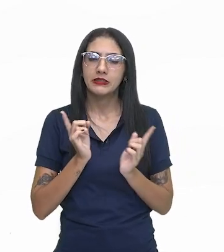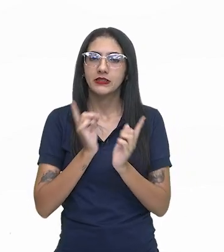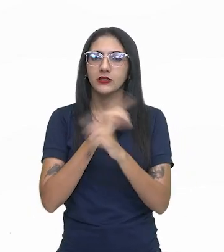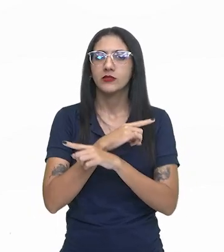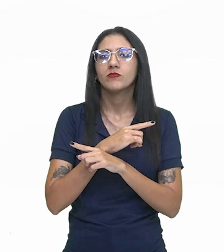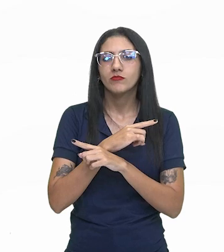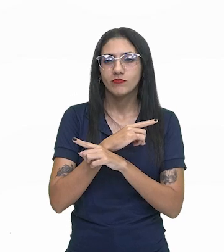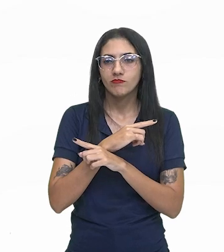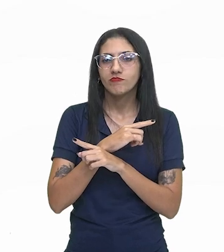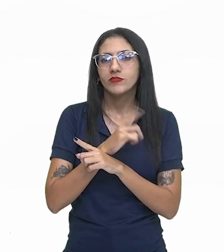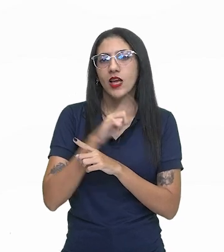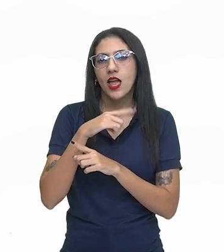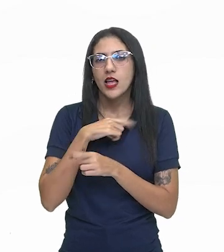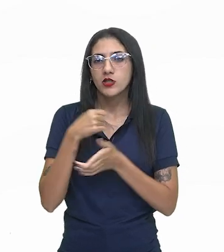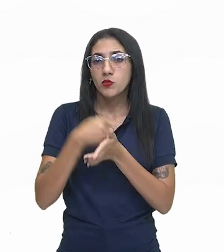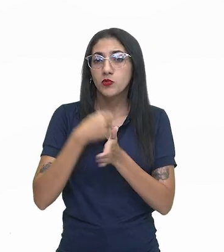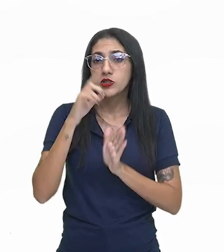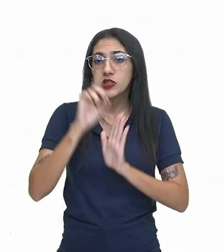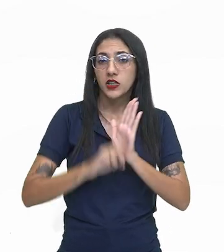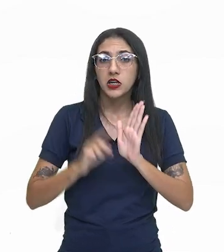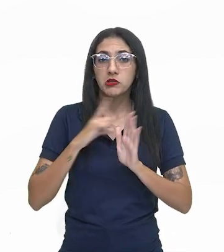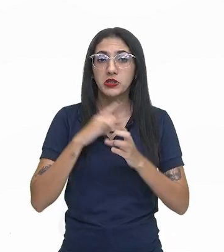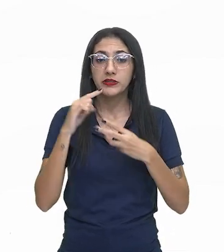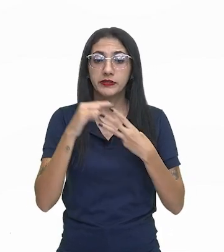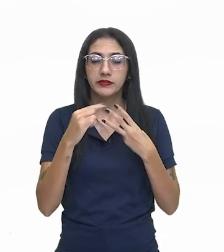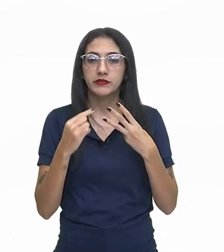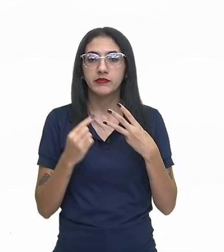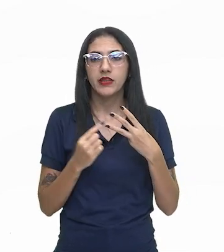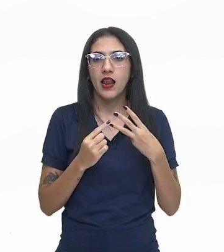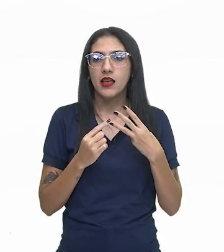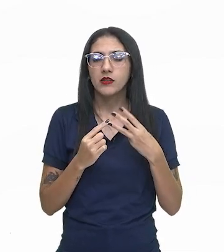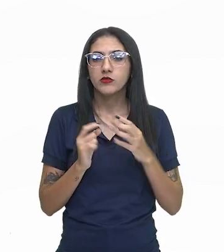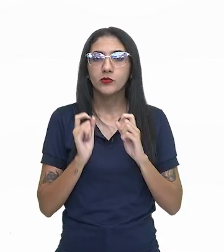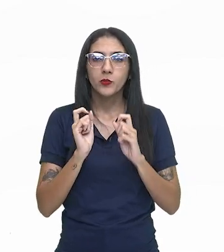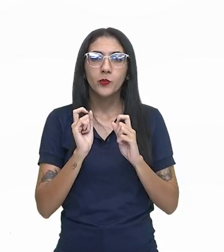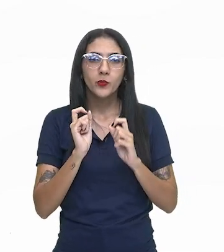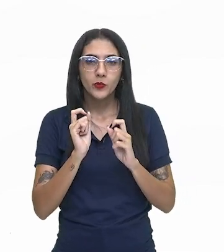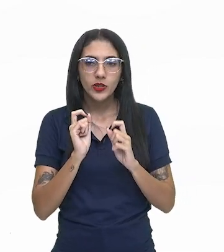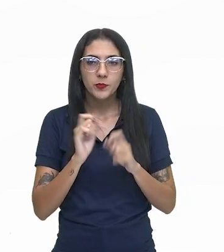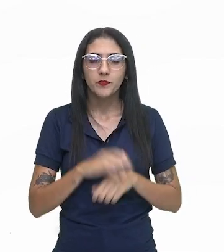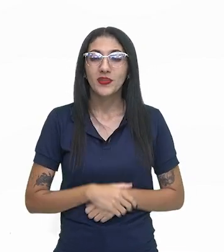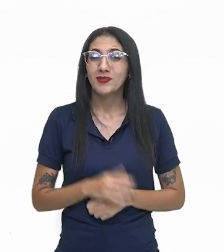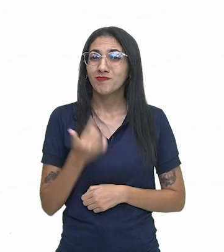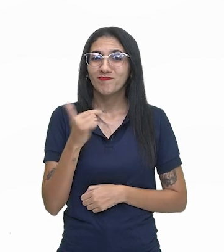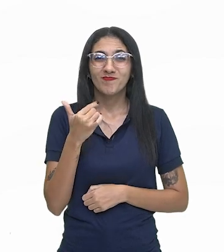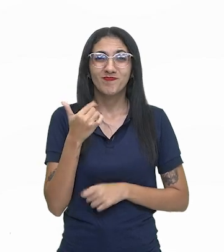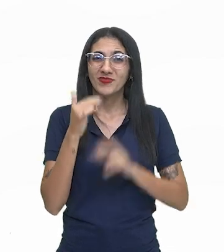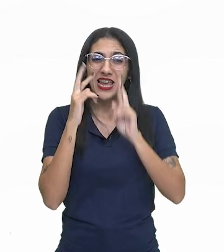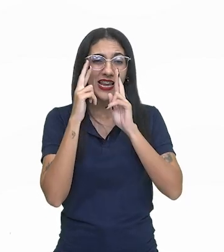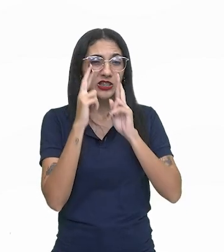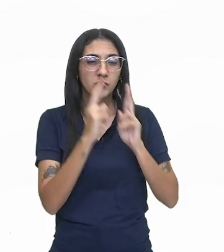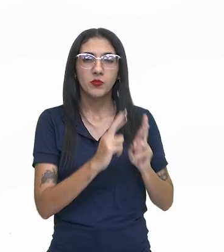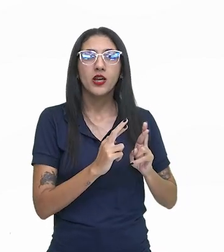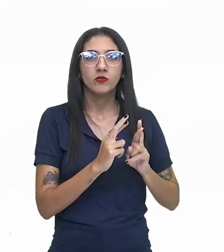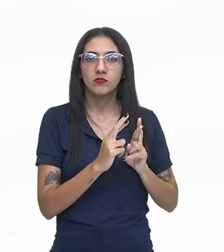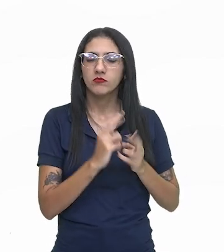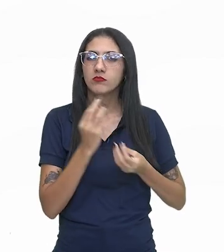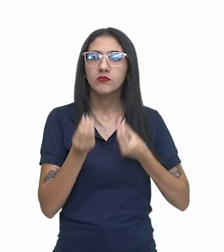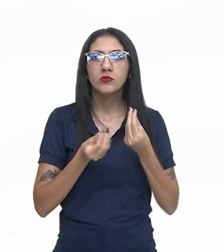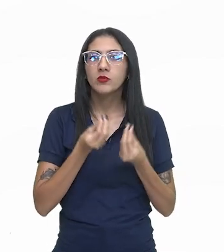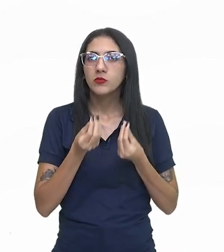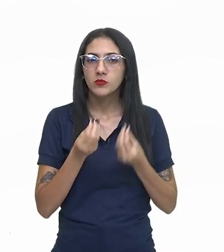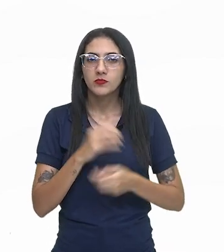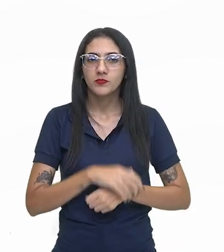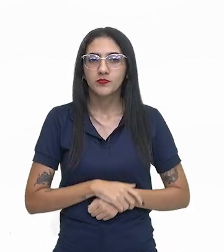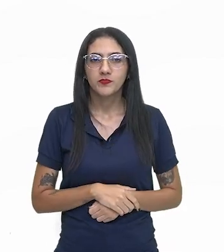esferas do reconhecimento, existem 3 maneiras de desrespeito, isto é, de não respeito àqueles direitos que ele coloca